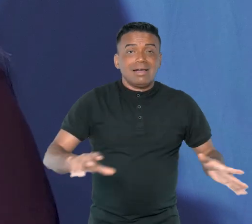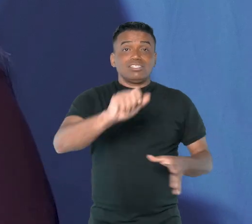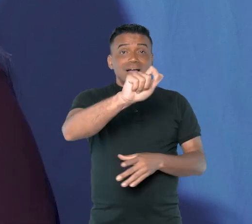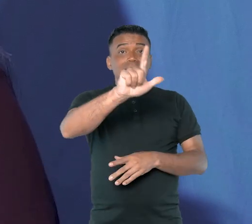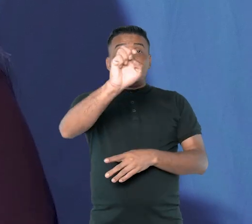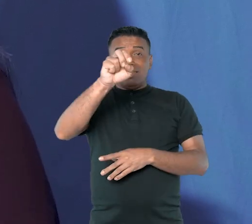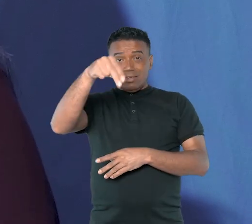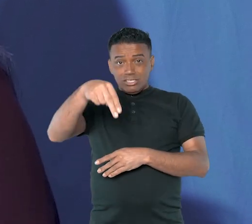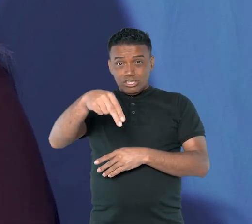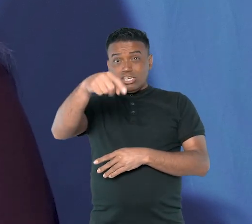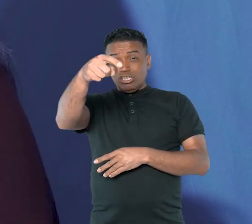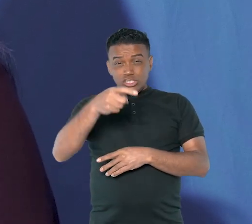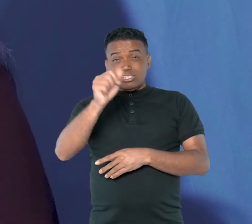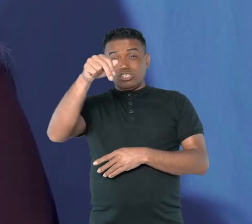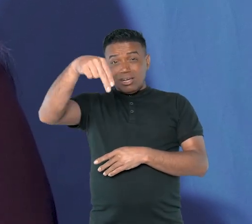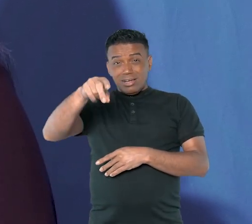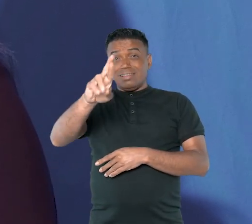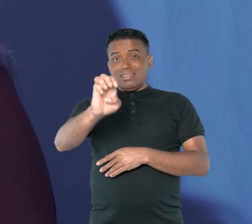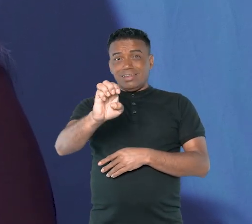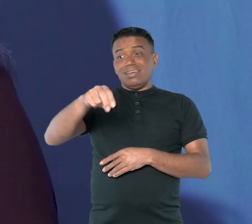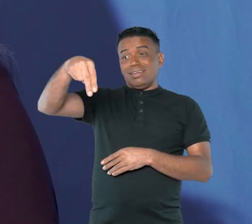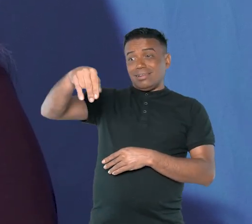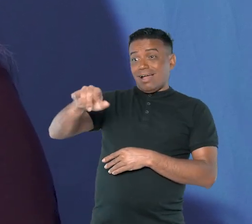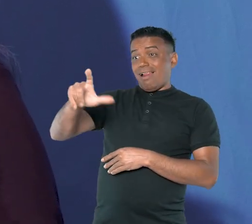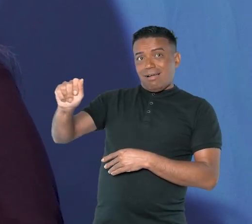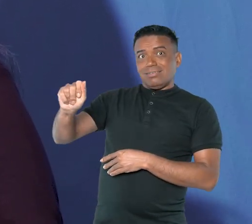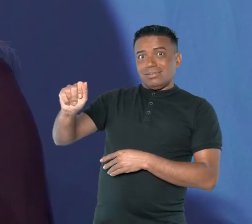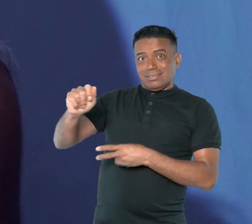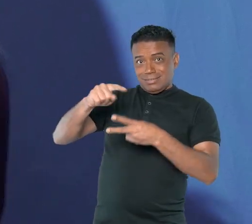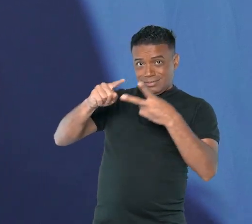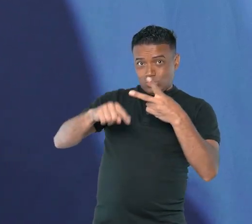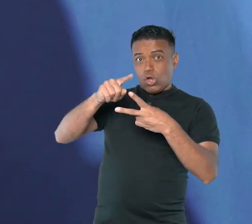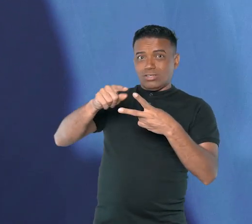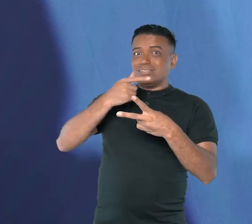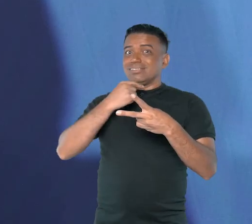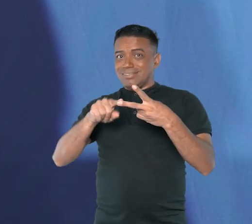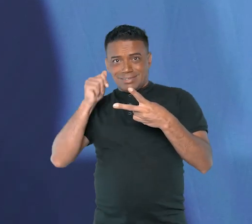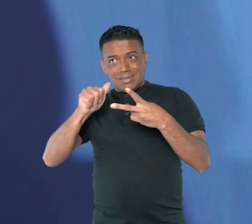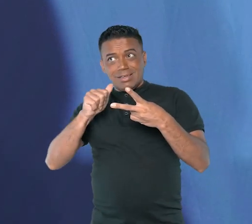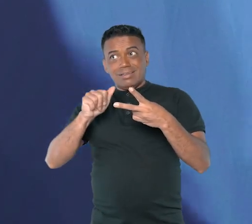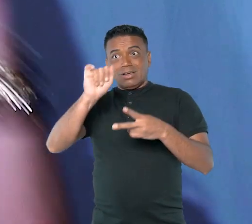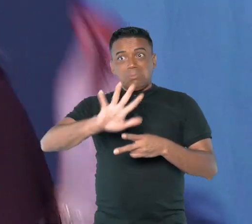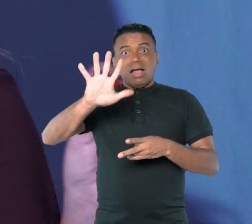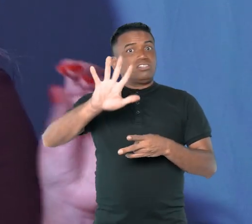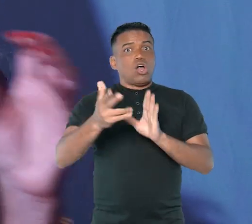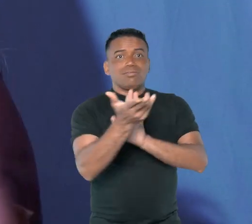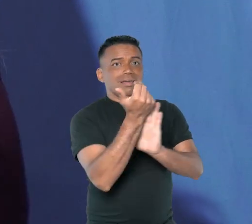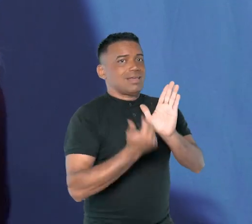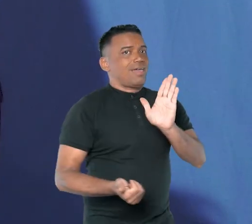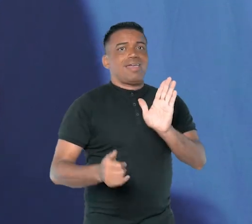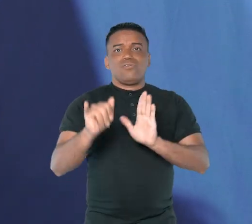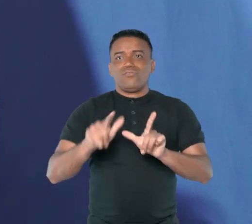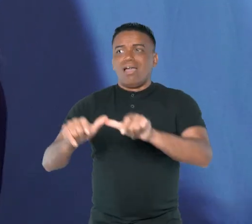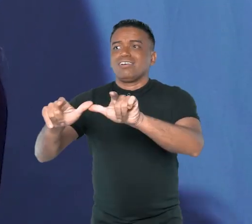Naila, e a ideia era realmente... a ideia deles foi não que as imagens não fossem ilustrações das viagens.